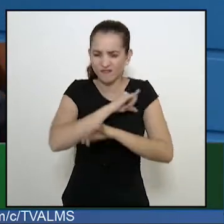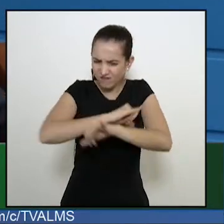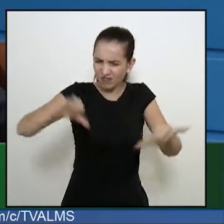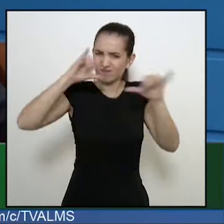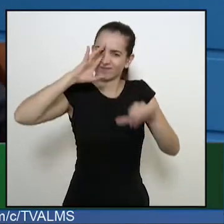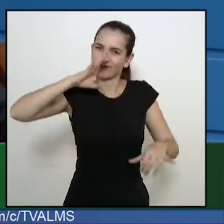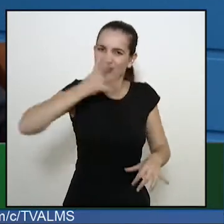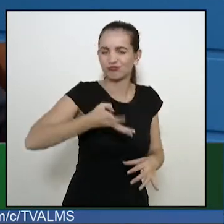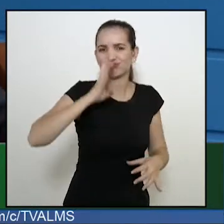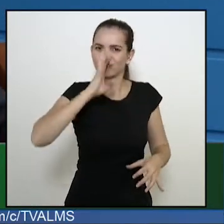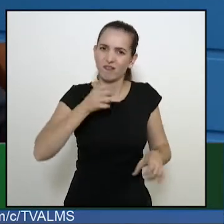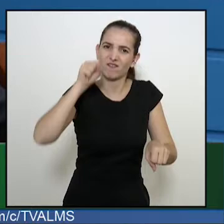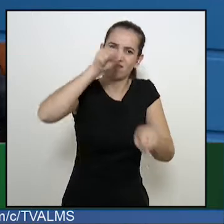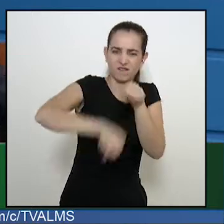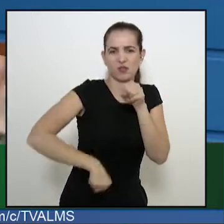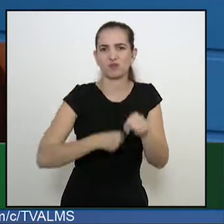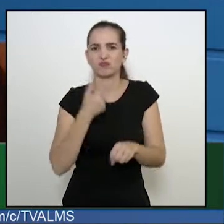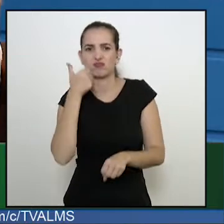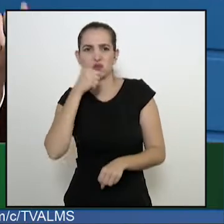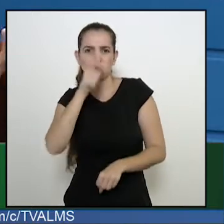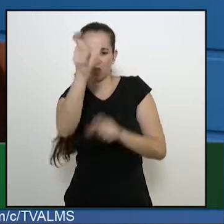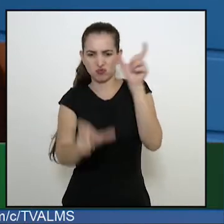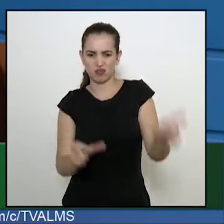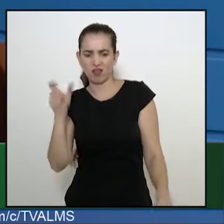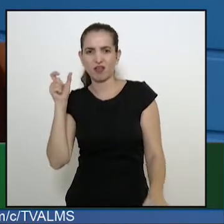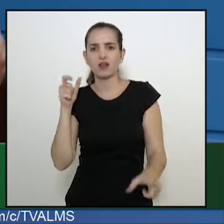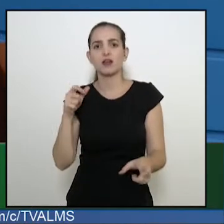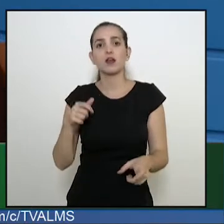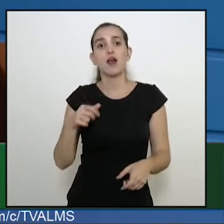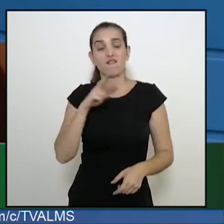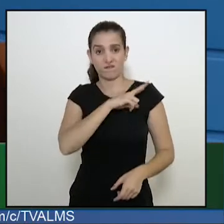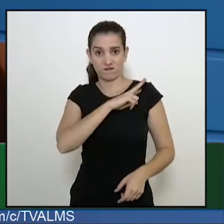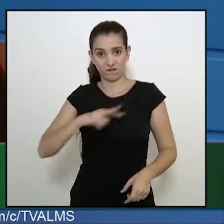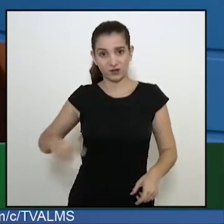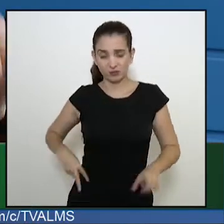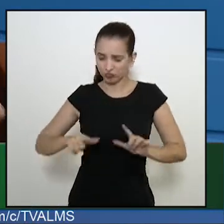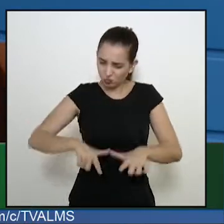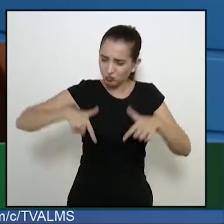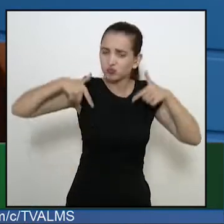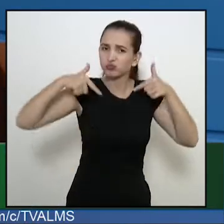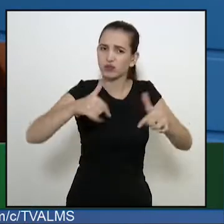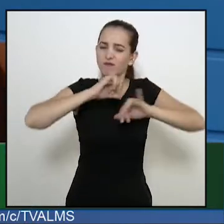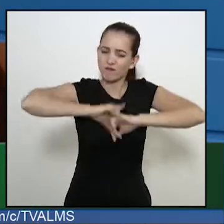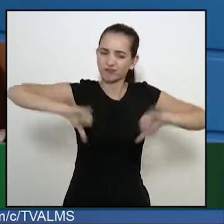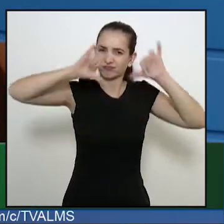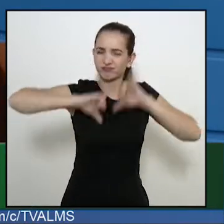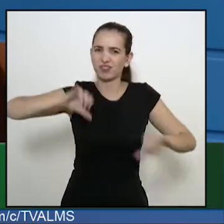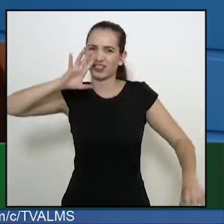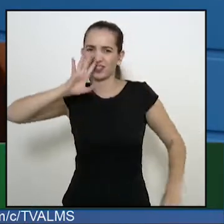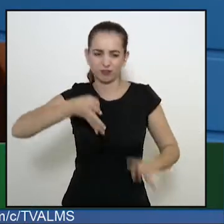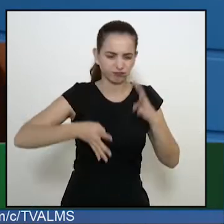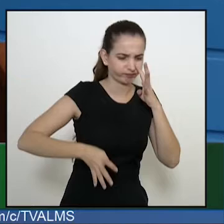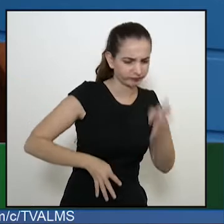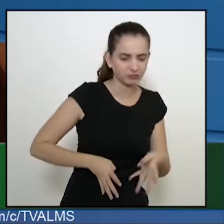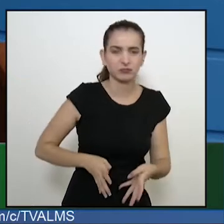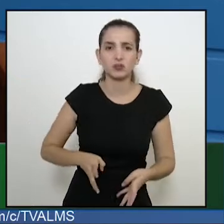as mulheres. Ela é uma morte que se reveste de um